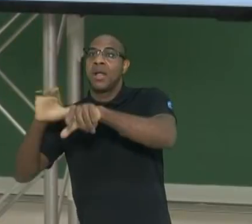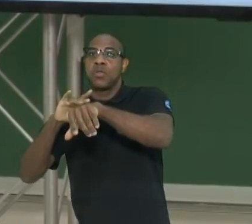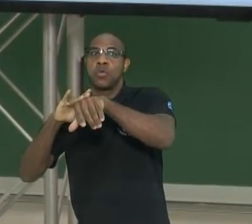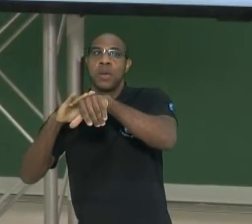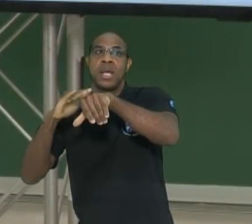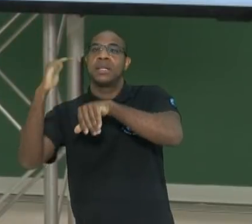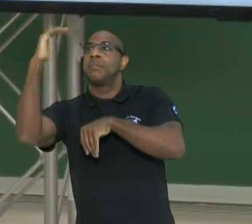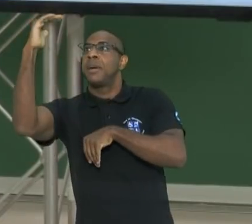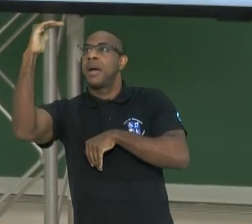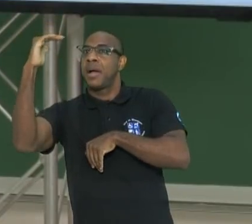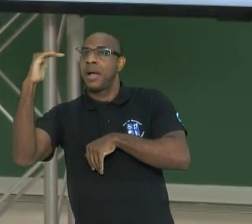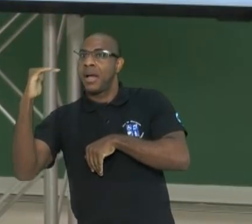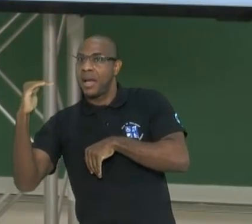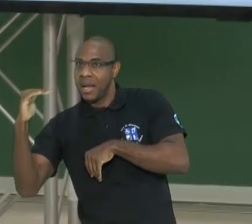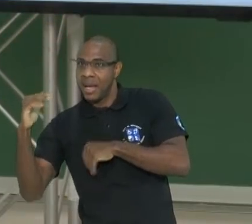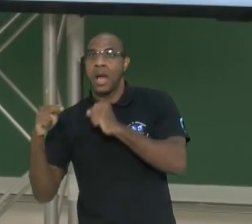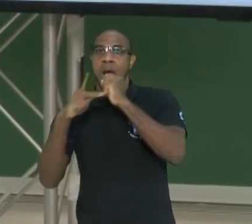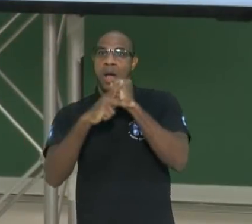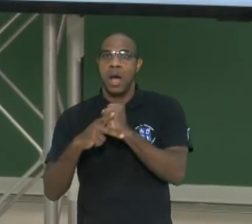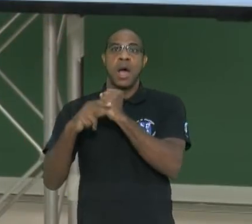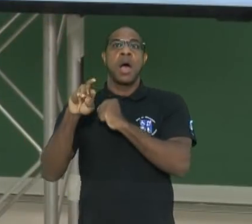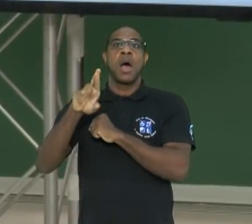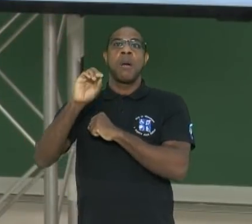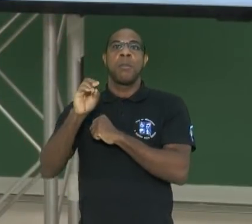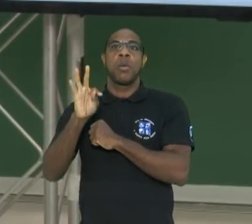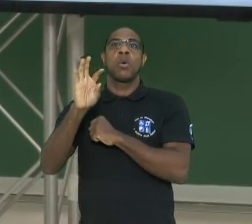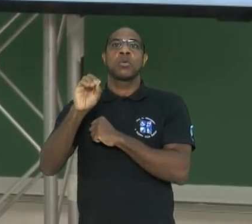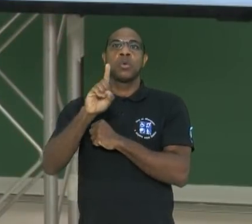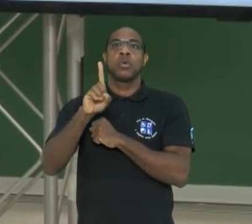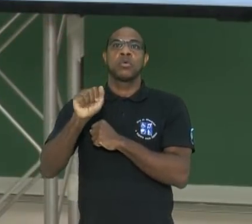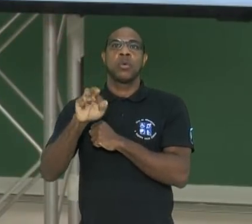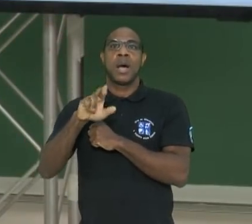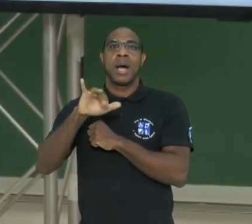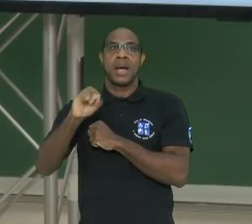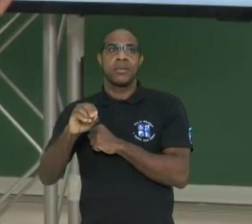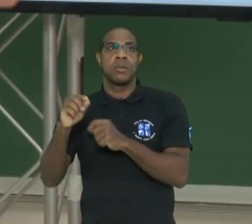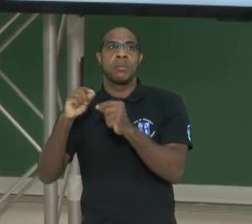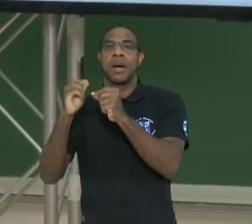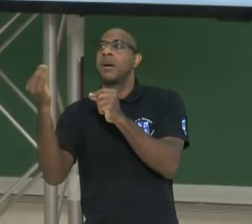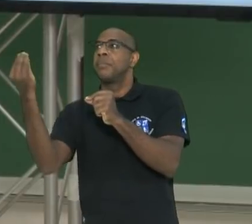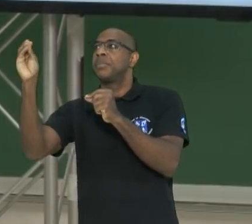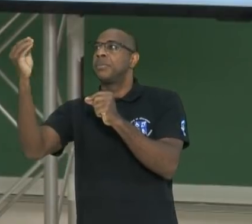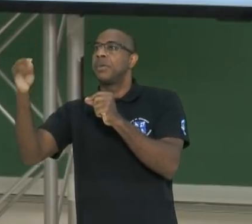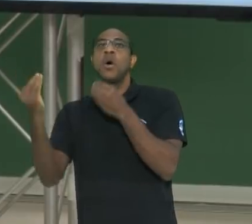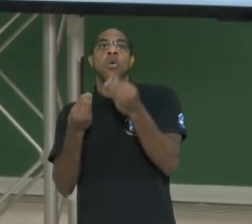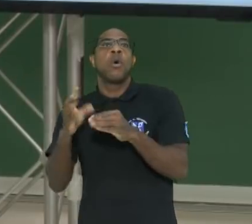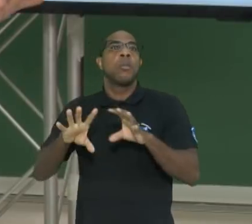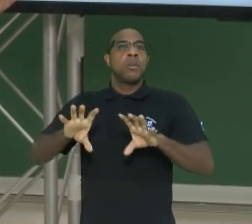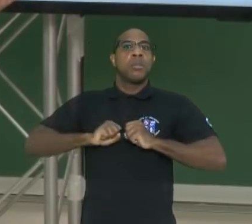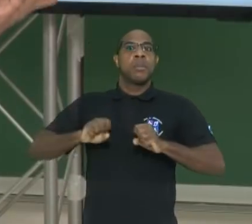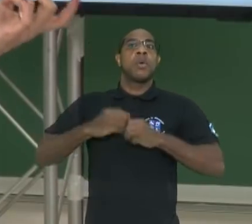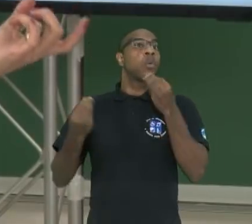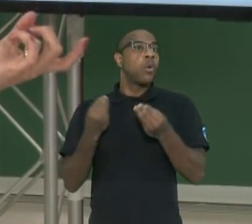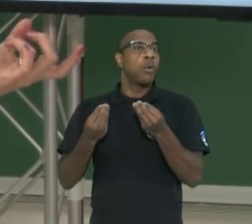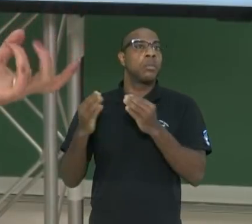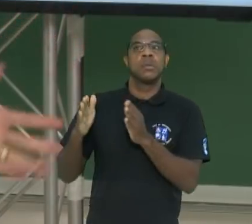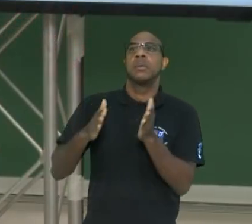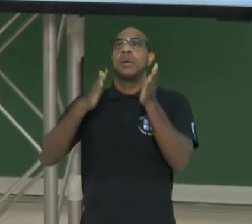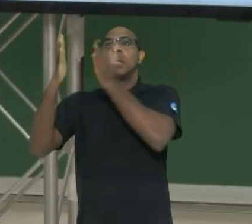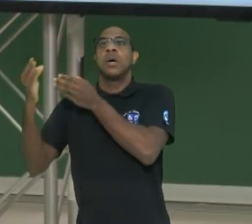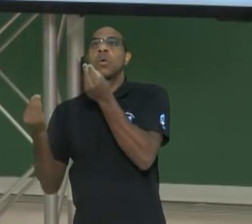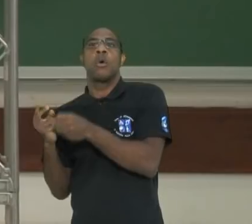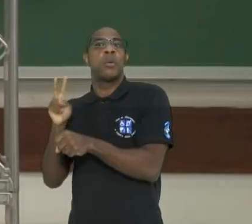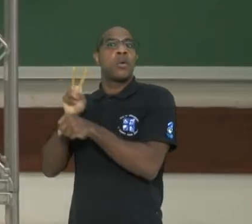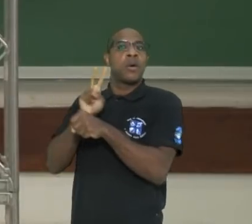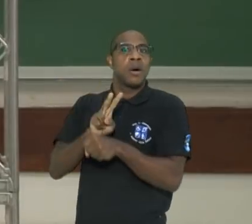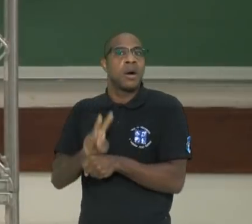causadas por protozoários que a gente viu na aula de hoje, para vocês preencherem o meio de transmissão e o meio de prevenção.